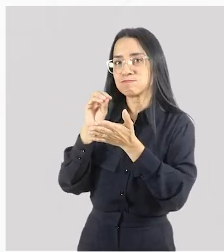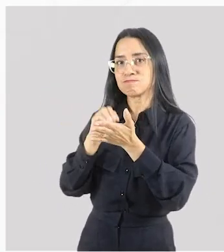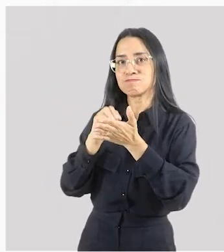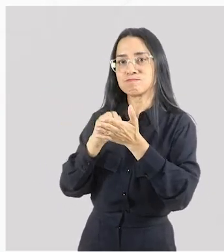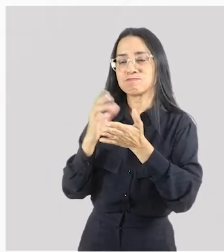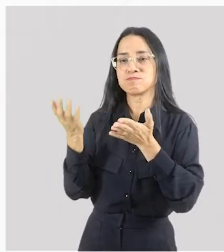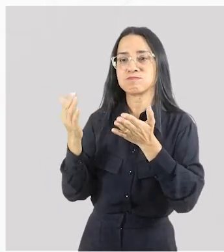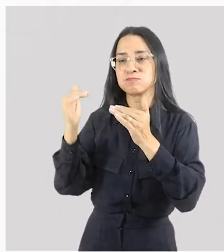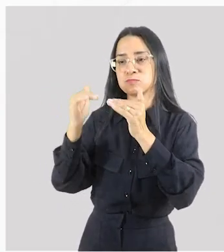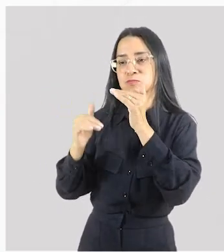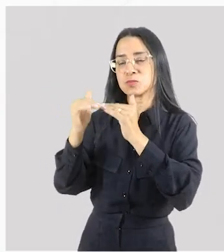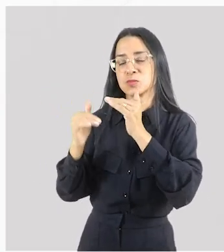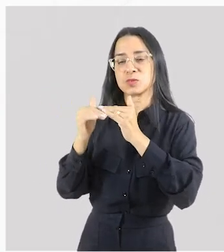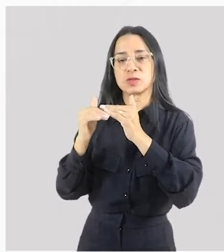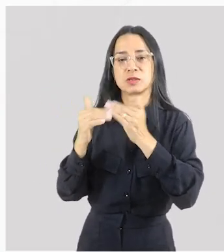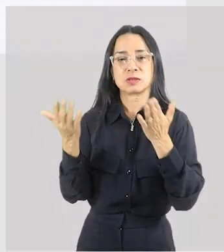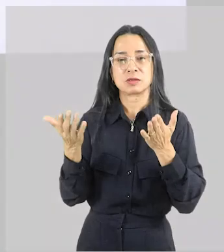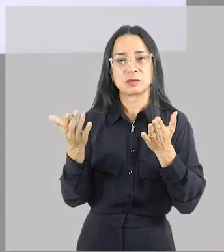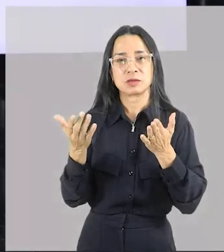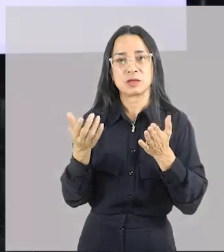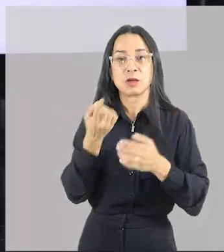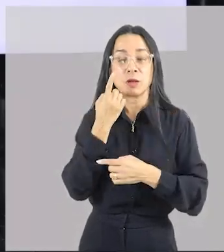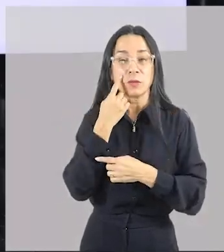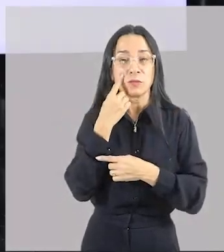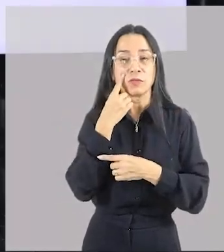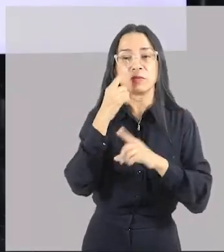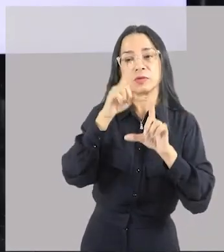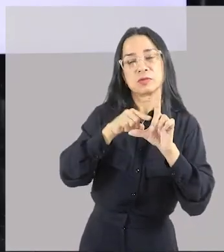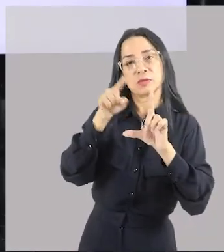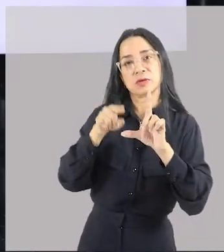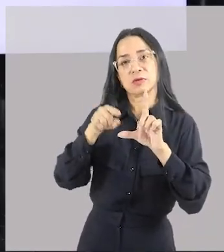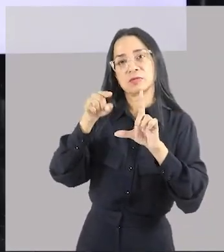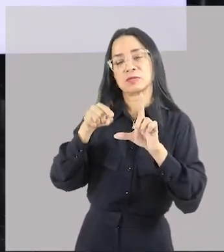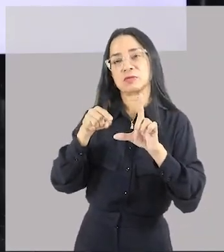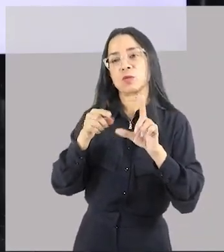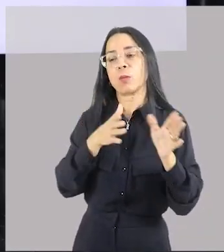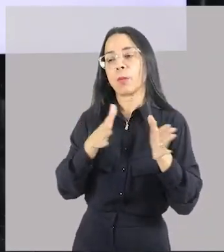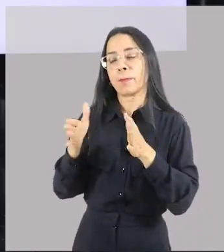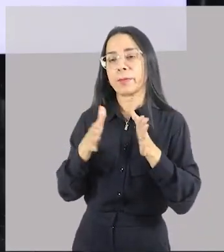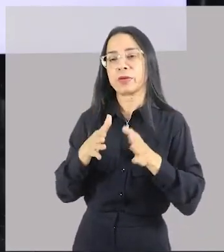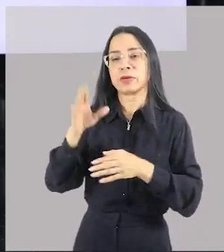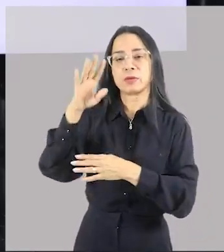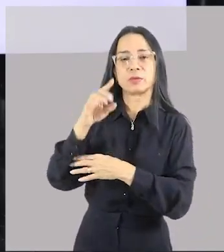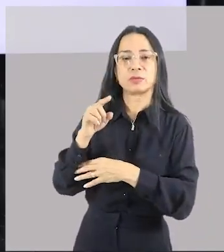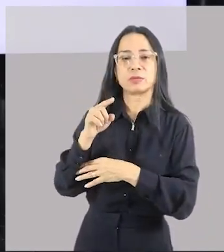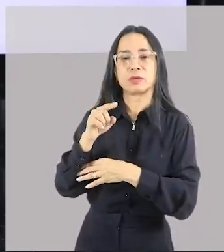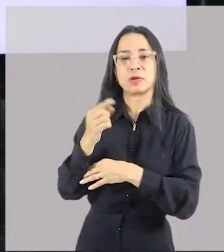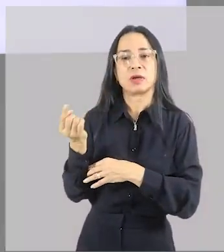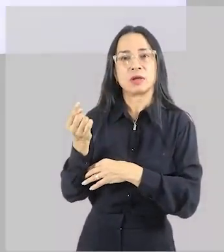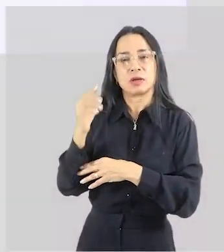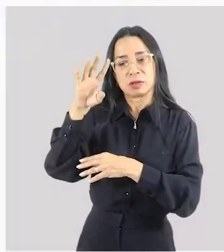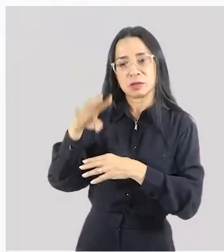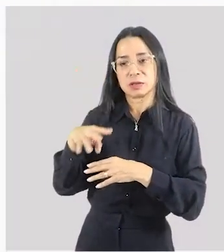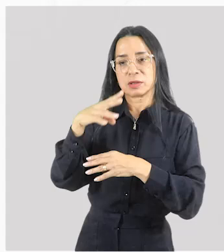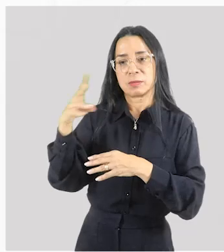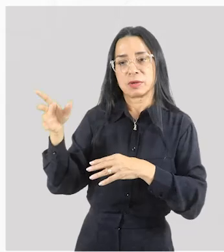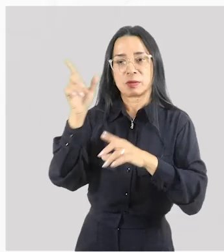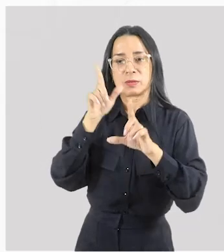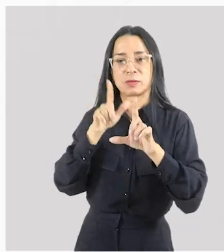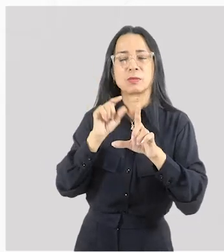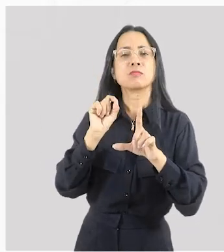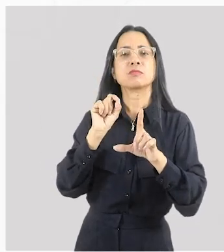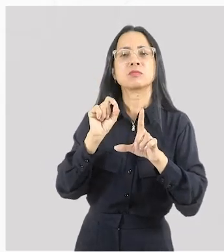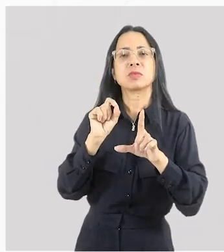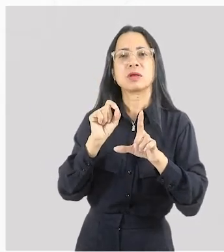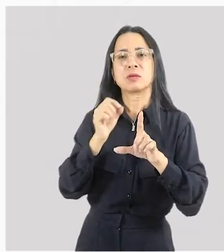afirmar que nesse período da tabela, e dentre os países analisados, letra A, o Brasil é o